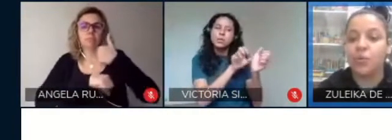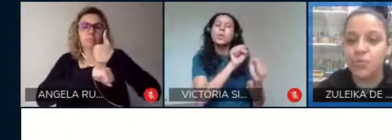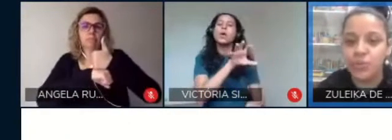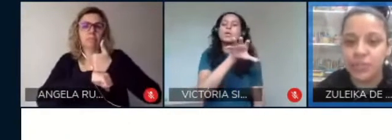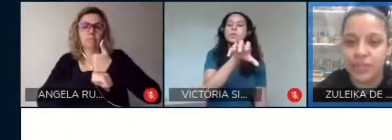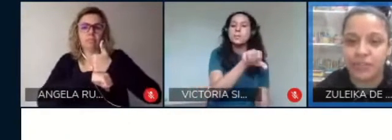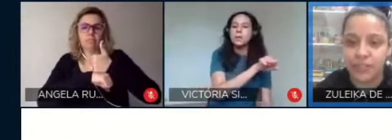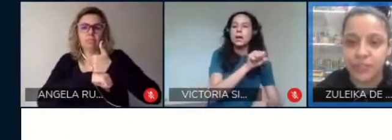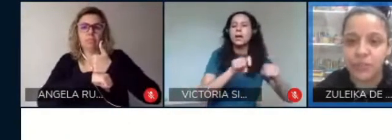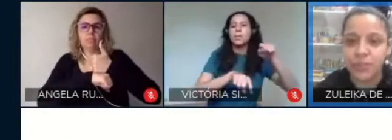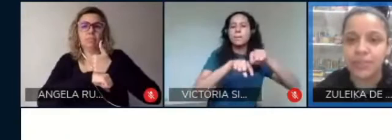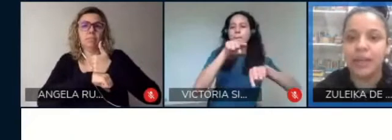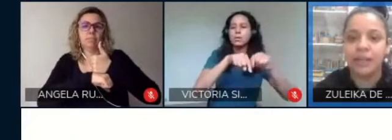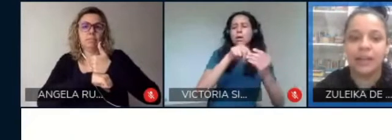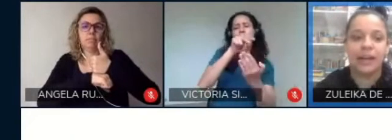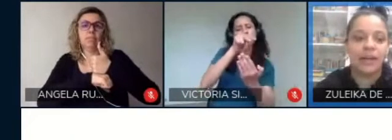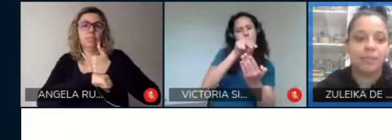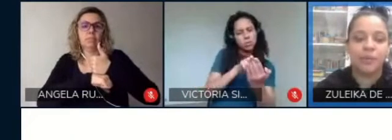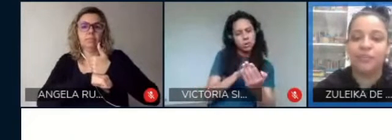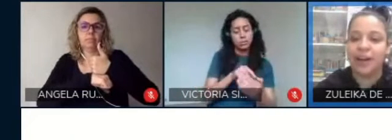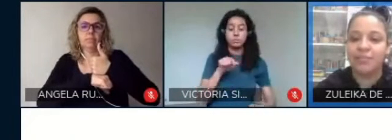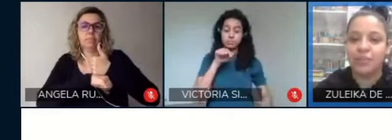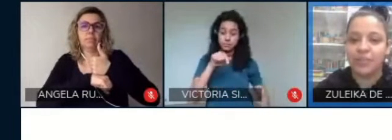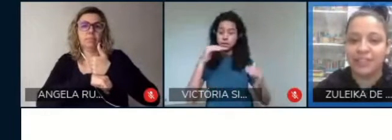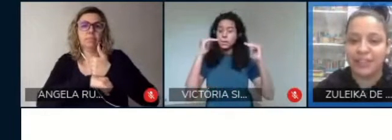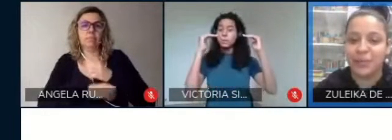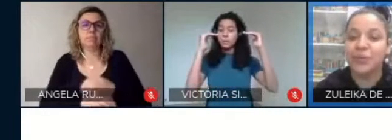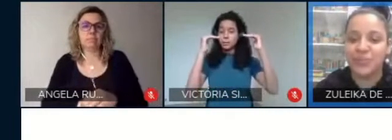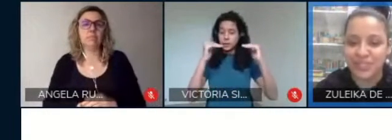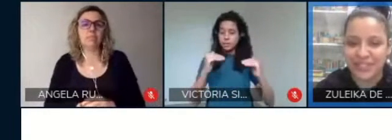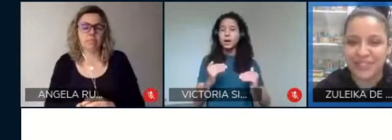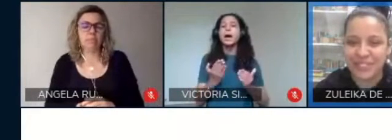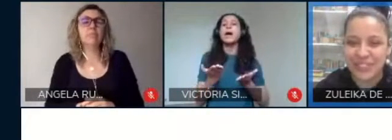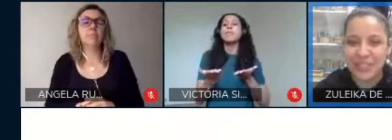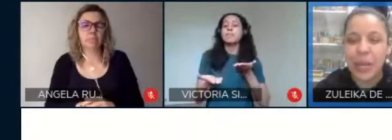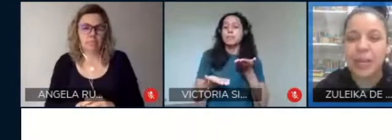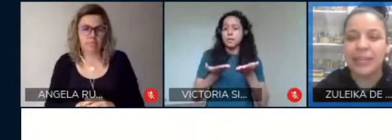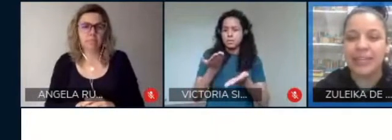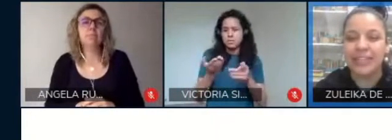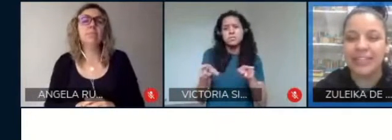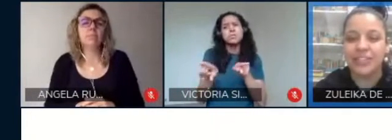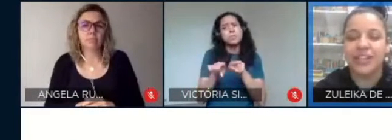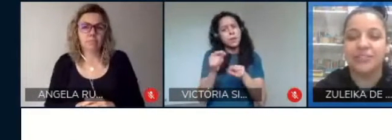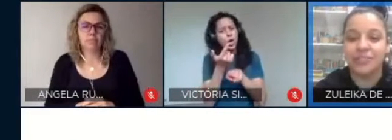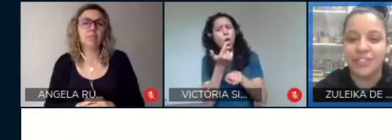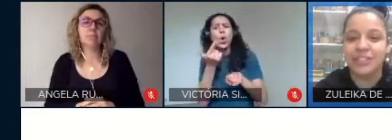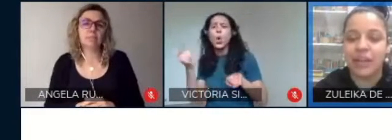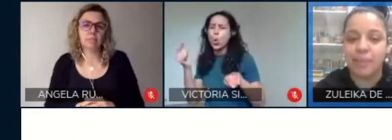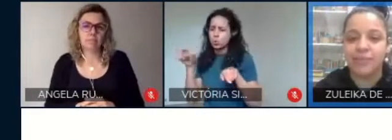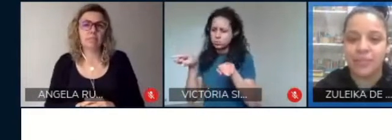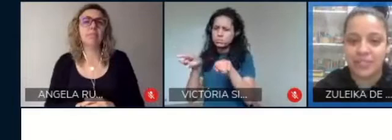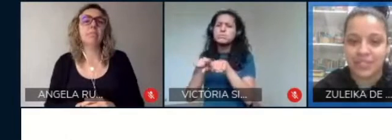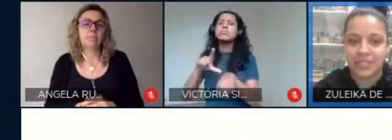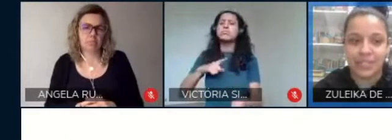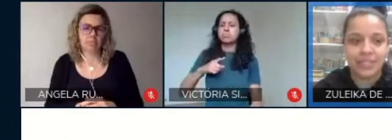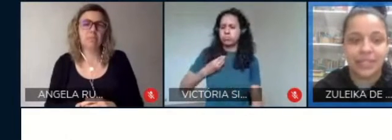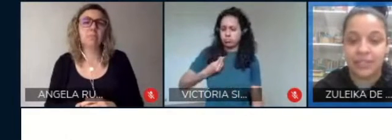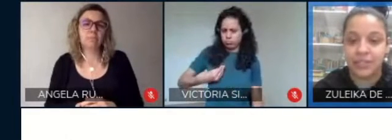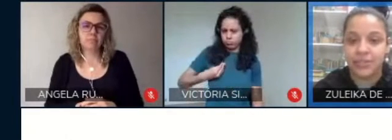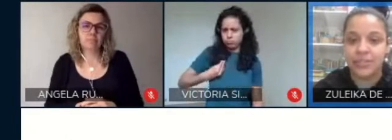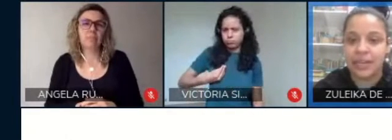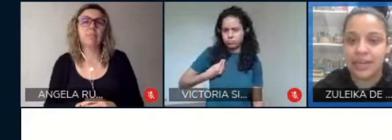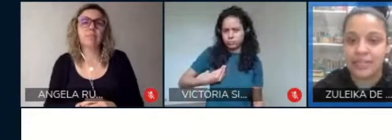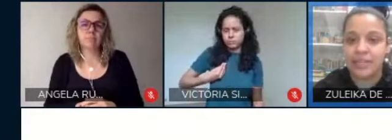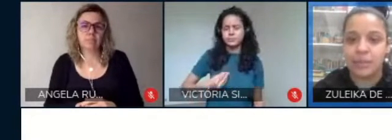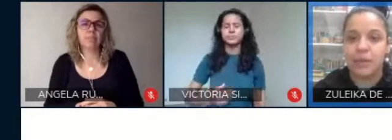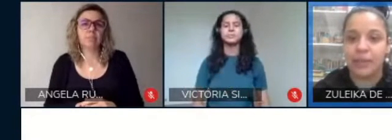universidade. Esses são alguns dos serviços, tá? É provável que tenha outros serviços, e já vou adiantar para